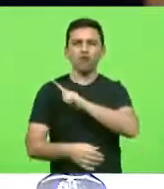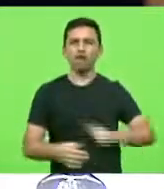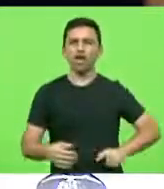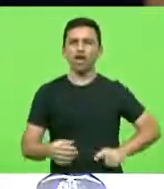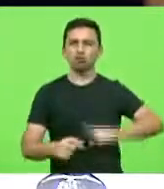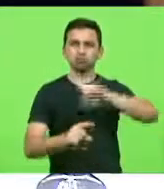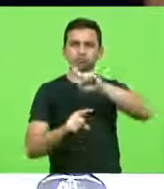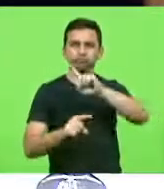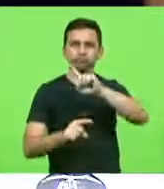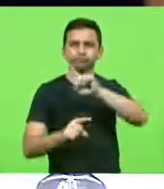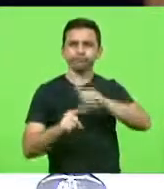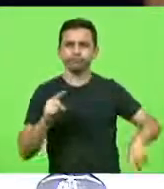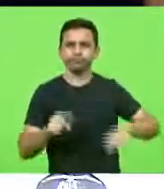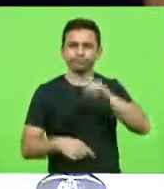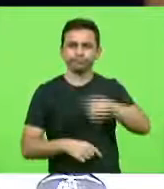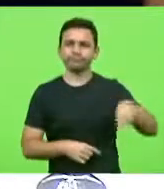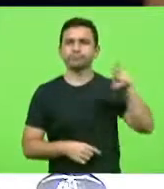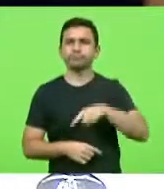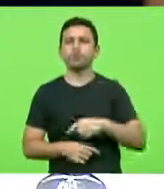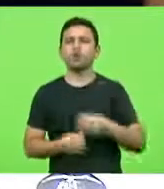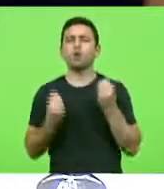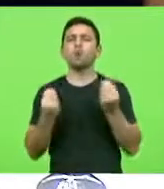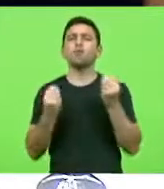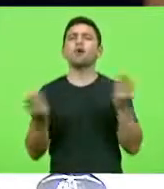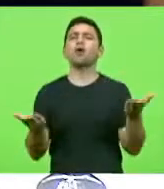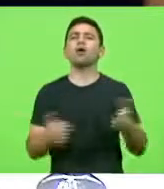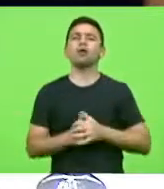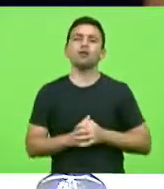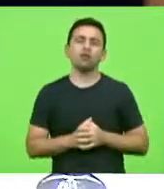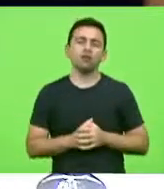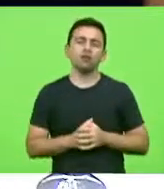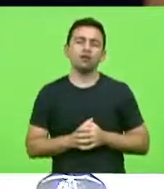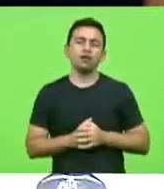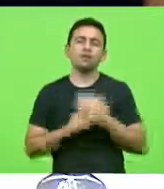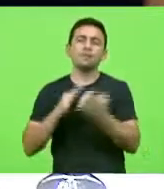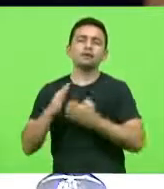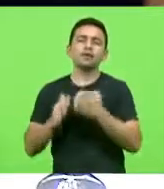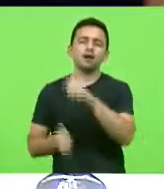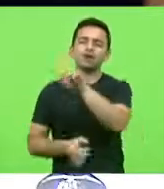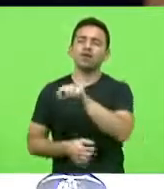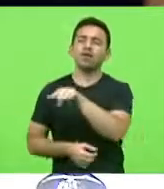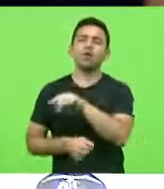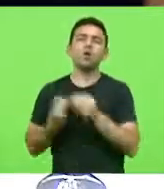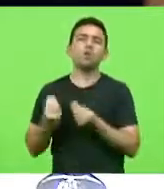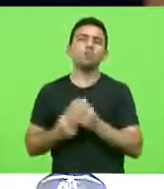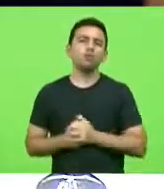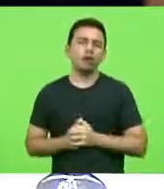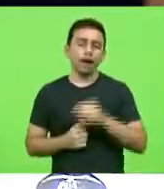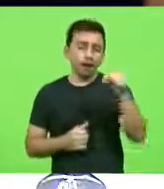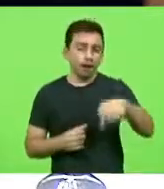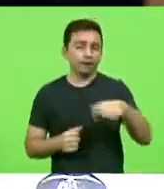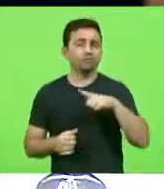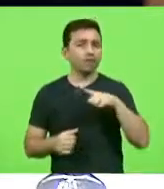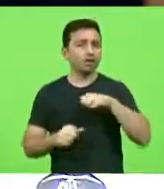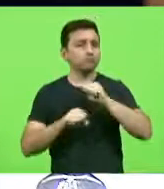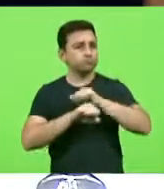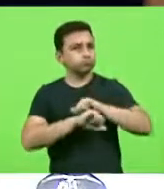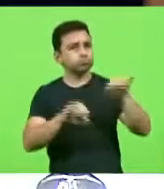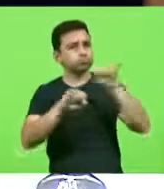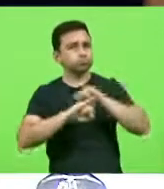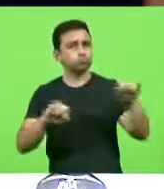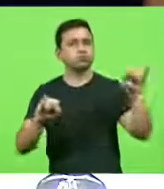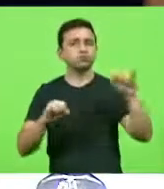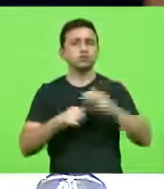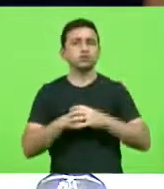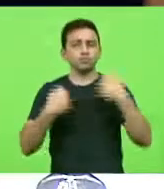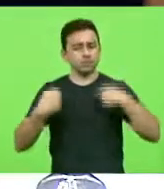as pessoas. E aí como é que fica? Como é que fica para o empresário? Essa casa é uma casa de ressonância e a gente precisa dar